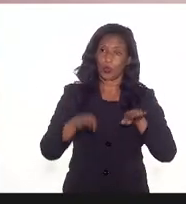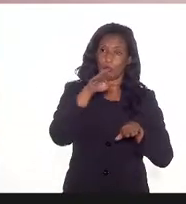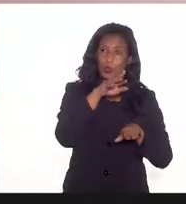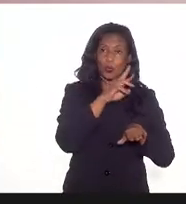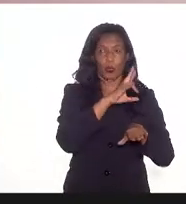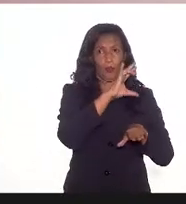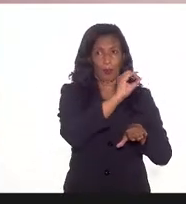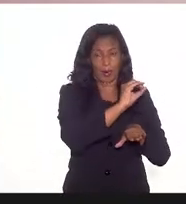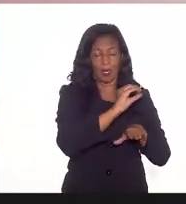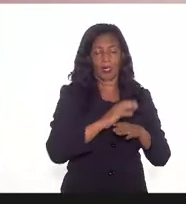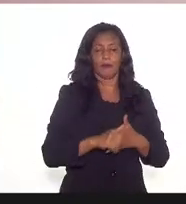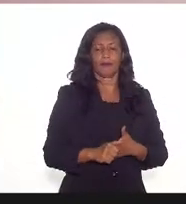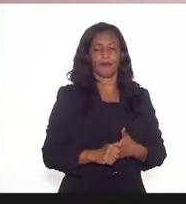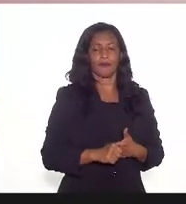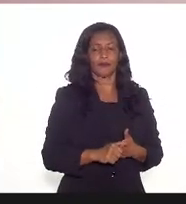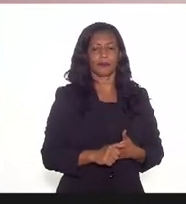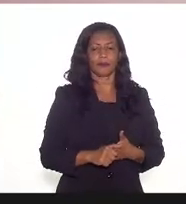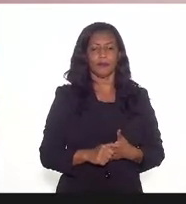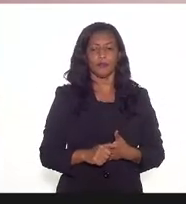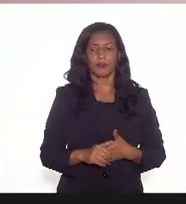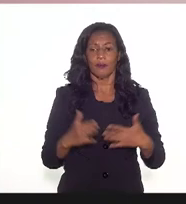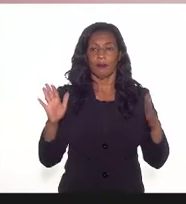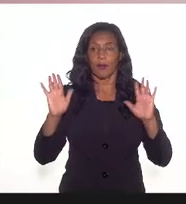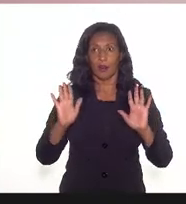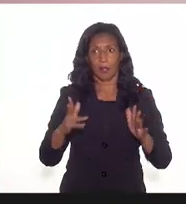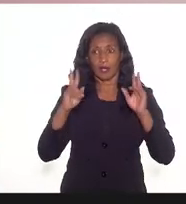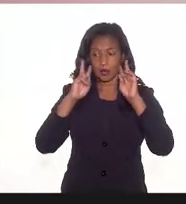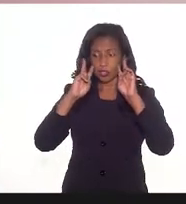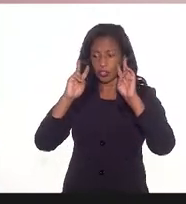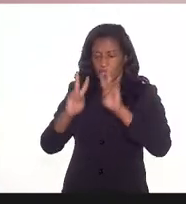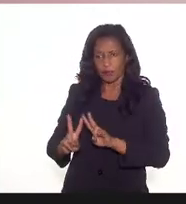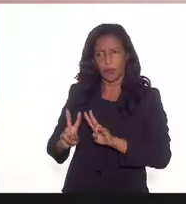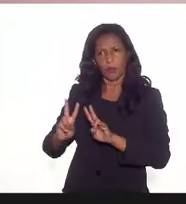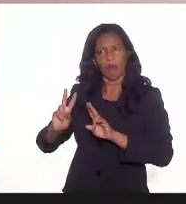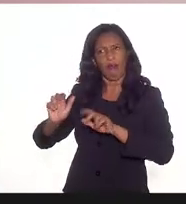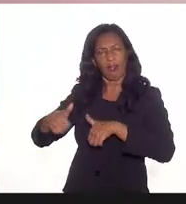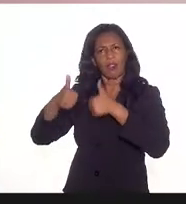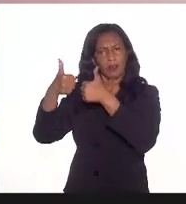dificulta muito o acesso ao crédito. Mas a gente viu que deu muito